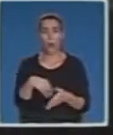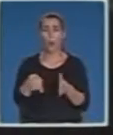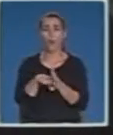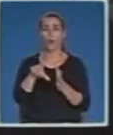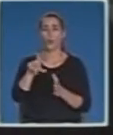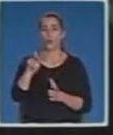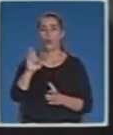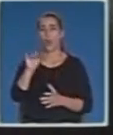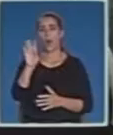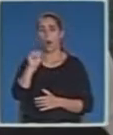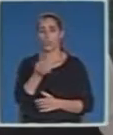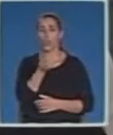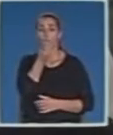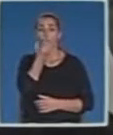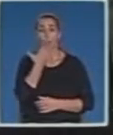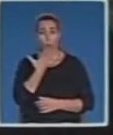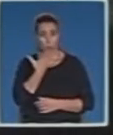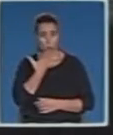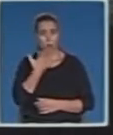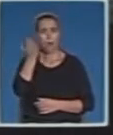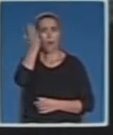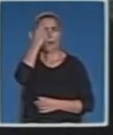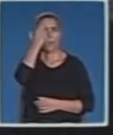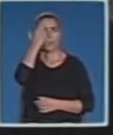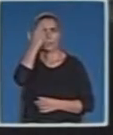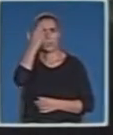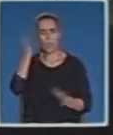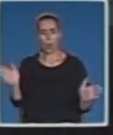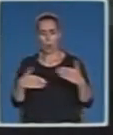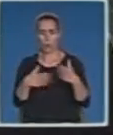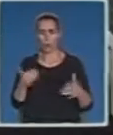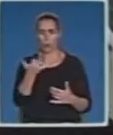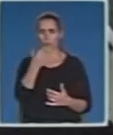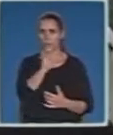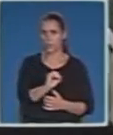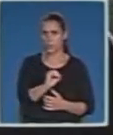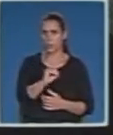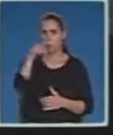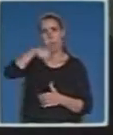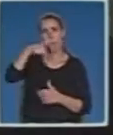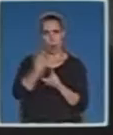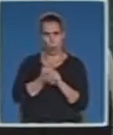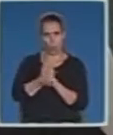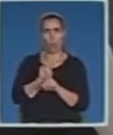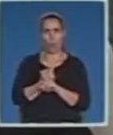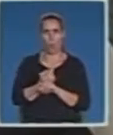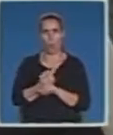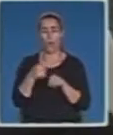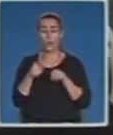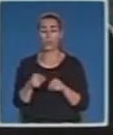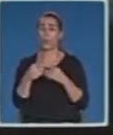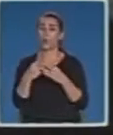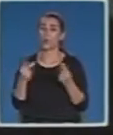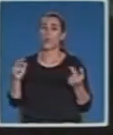Lajes das Flores, com a capacidade de elevação de contentores de 20 pés e com respectiva carga, no sentido também de resolver